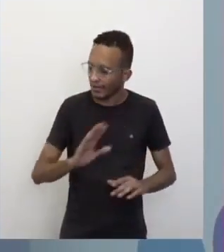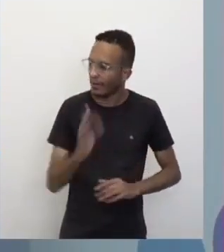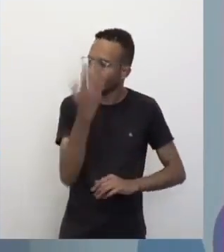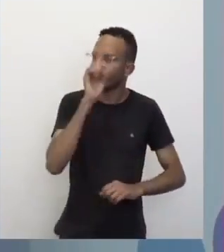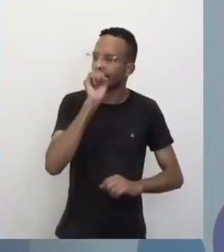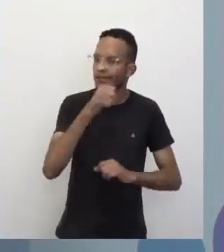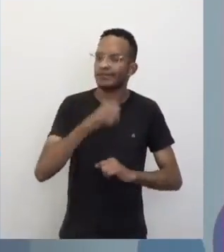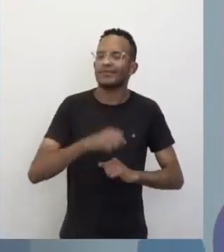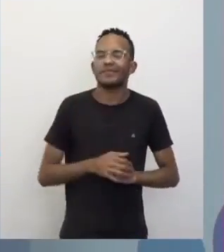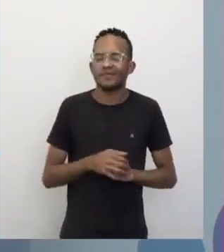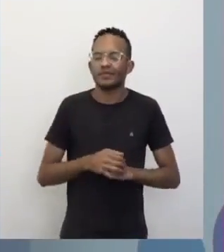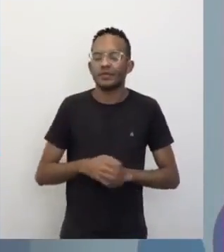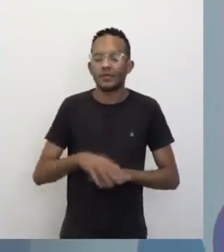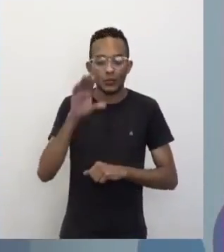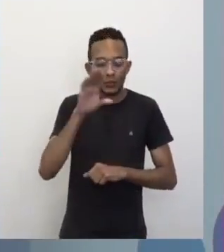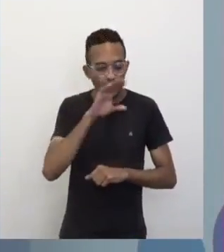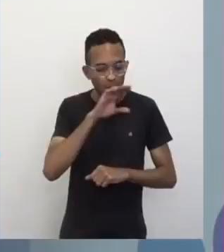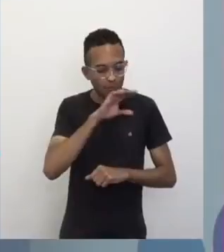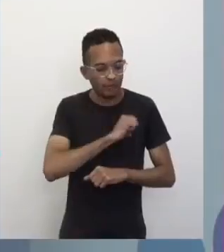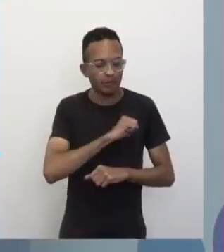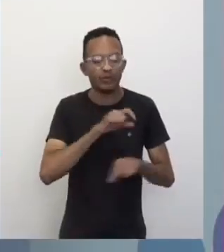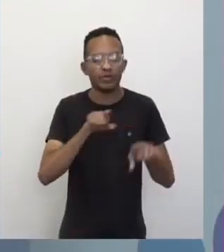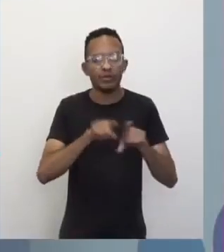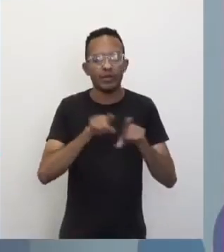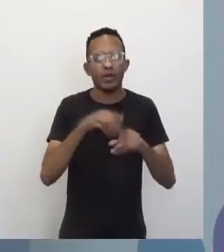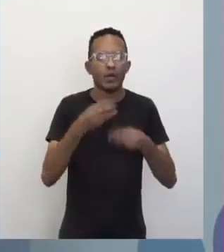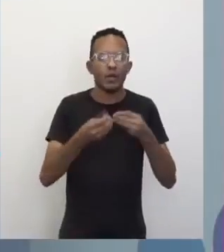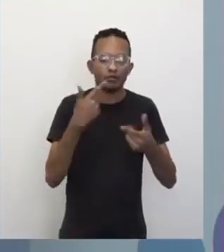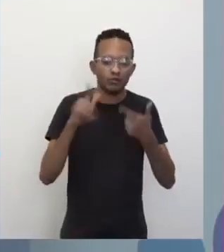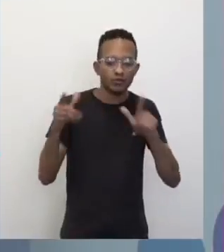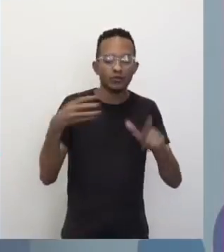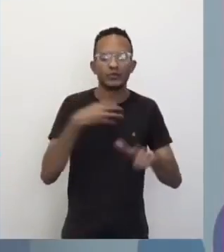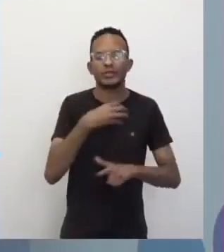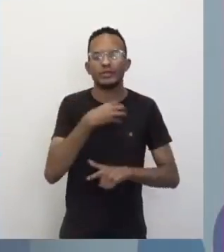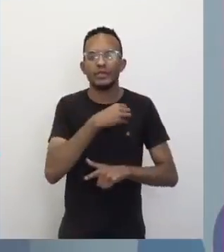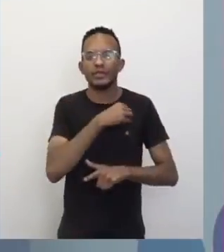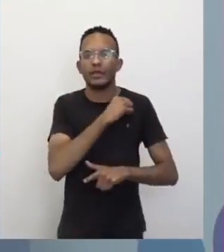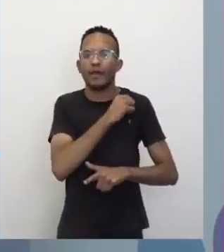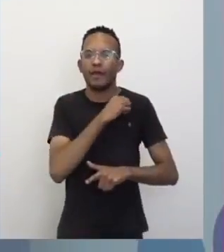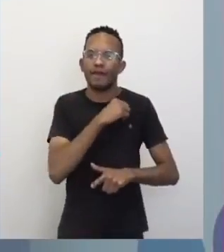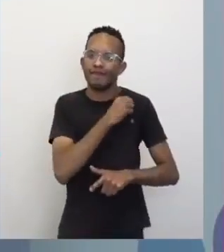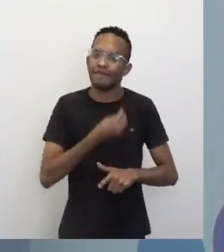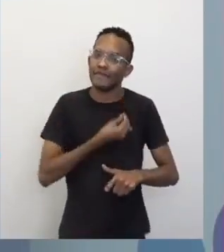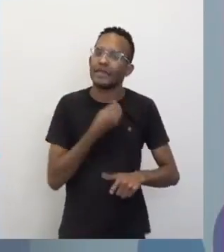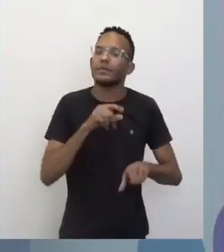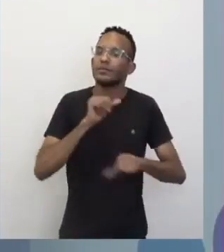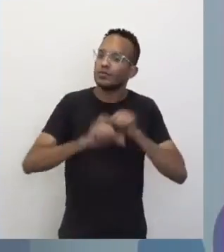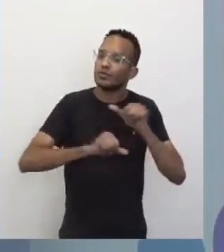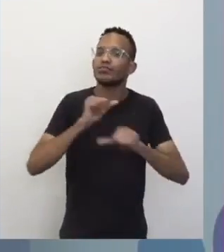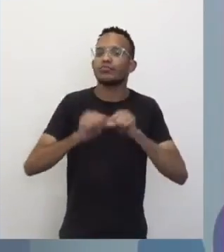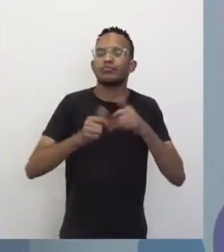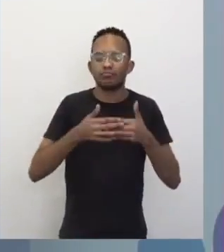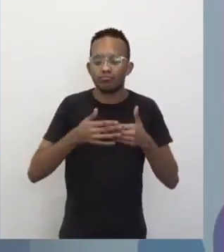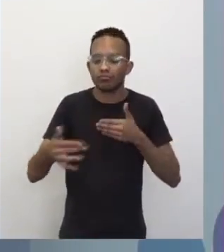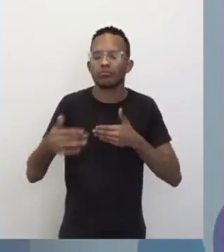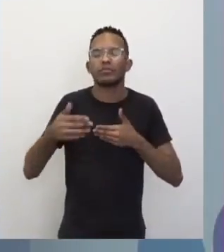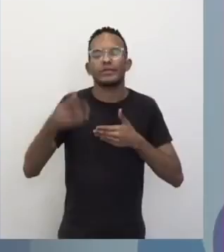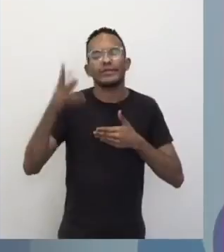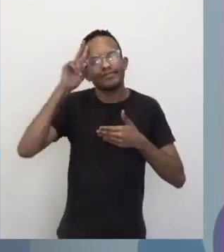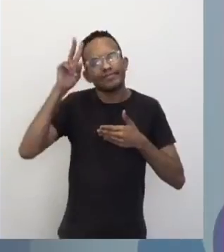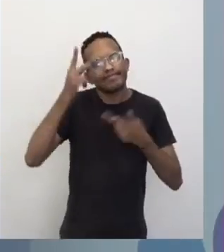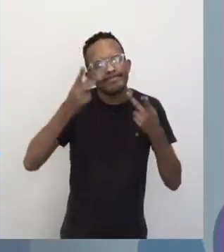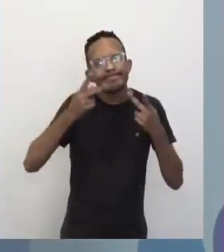fato. Então, olha, o amor, assim como os demais sentimentos, a nossa própria vida, ela se modifica ao longo da história. Então,